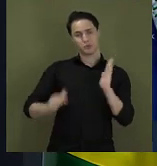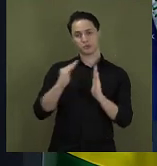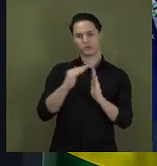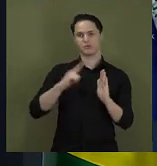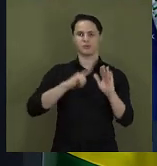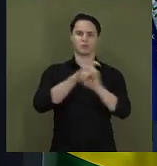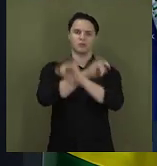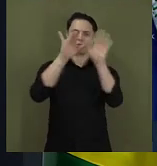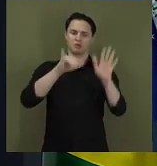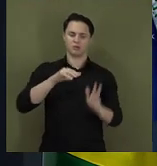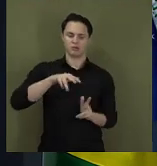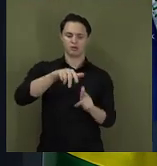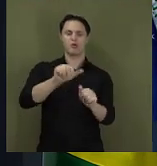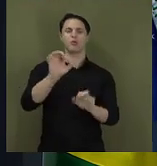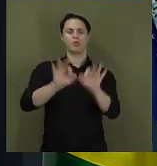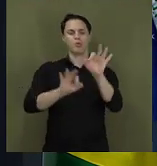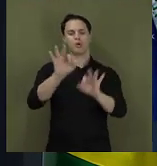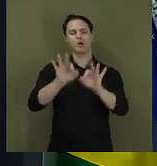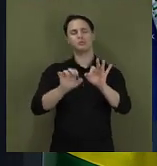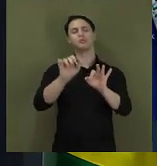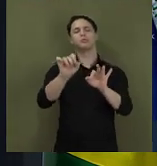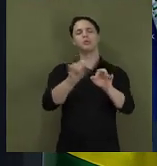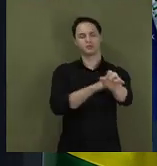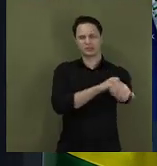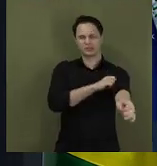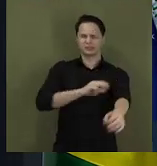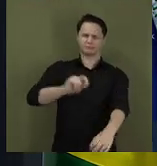Transparência Internacional, organização de que, desde